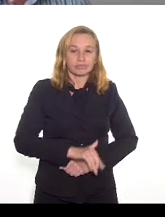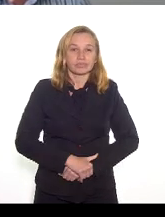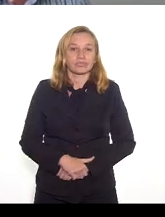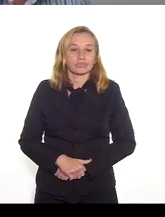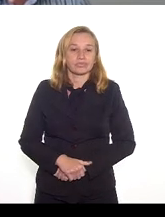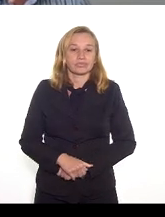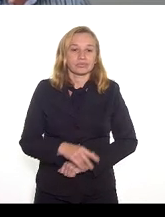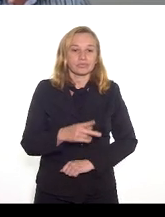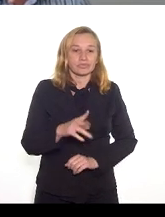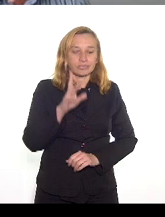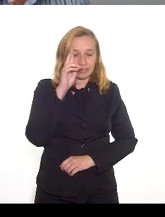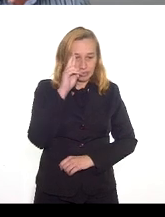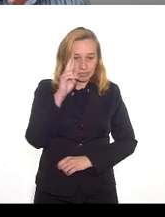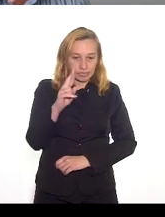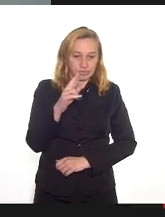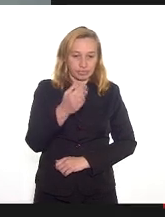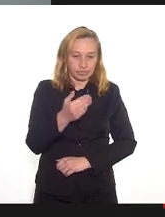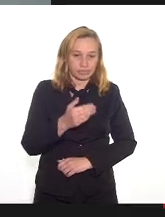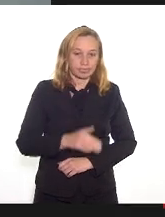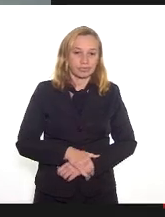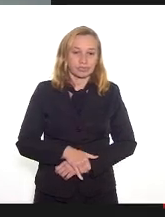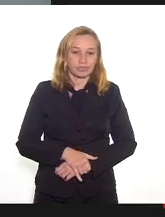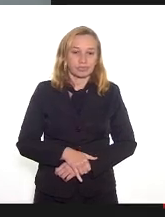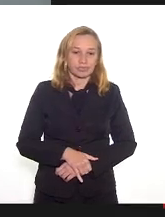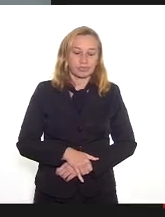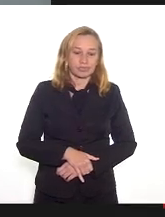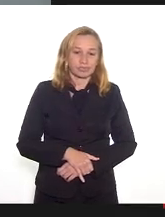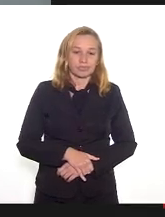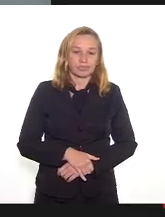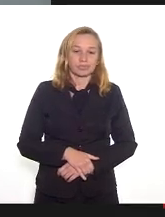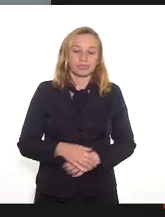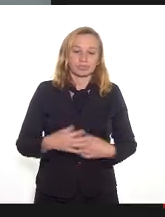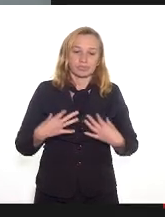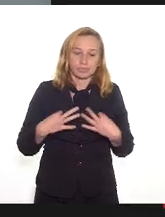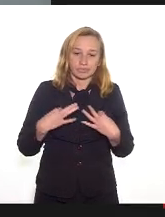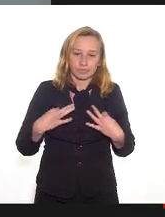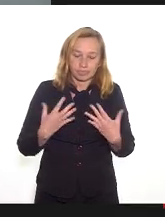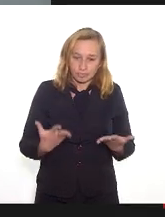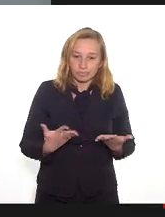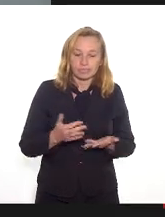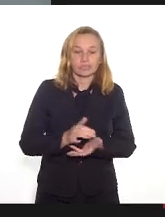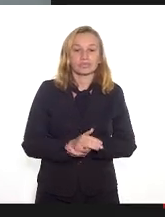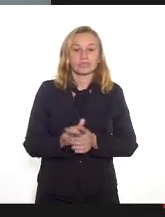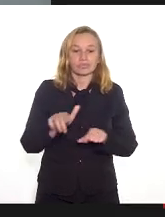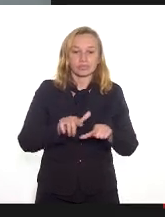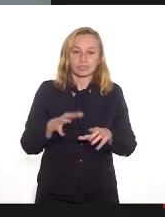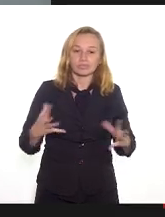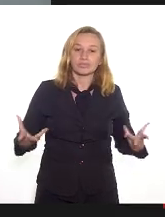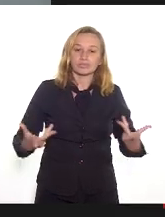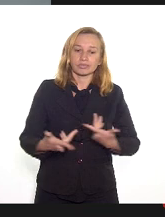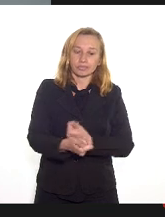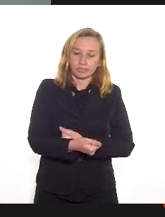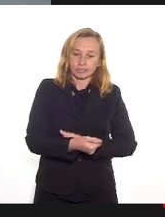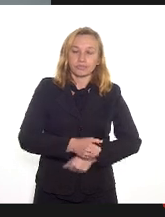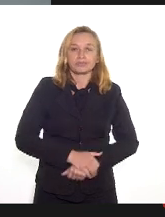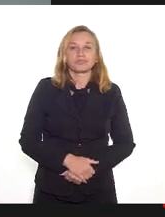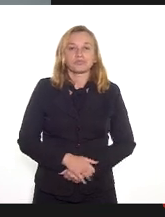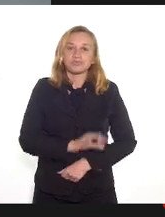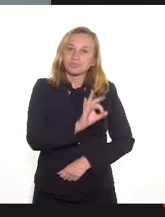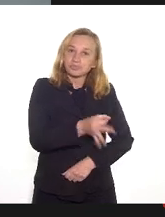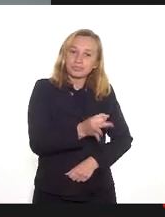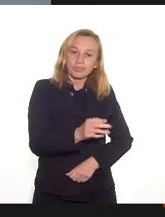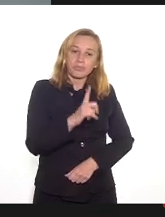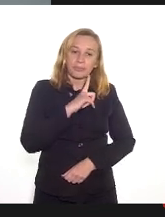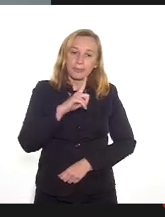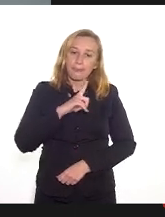a Vossa Excelência, né, por nos brindar mais uma vez, né, com esse trabalho maravilhoso, que eu tenho certeza